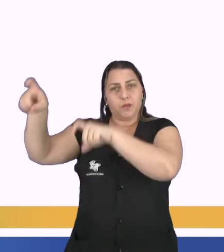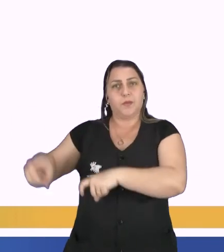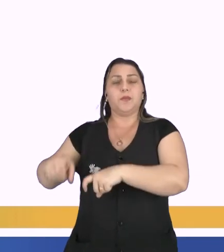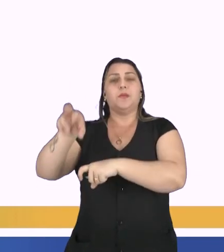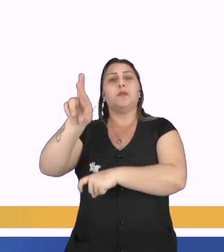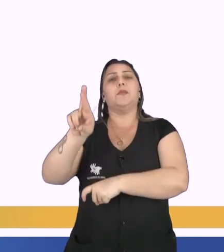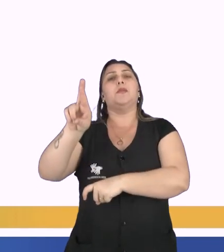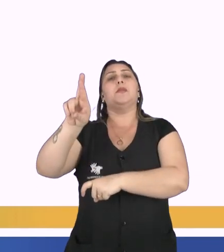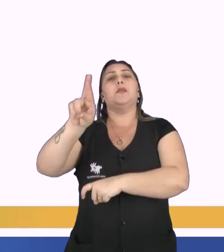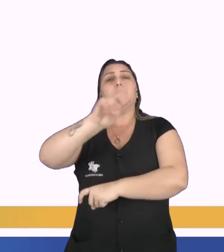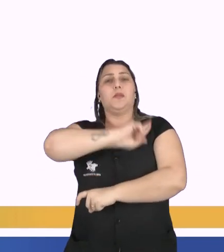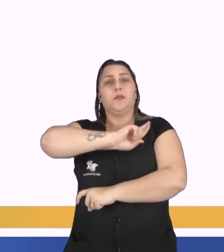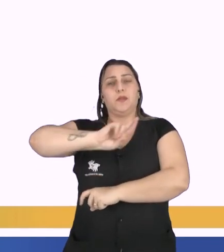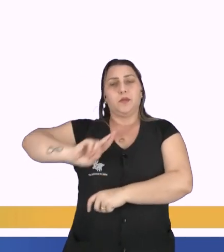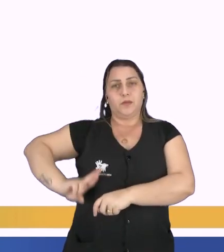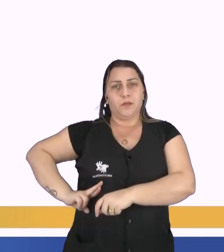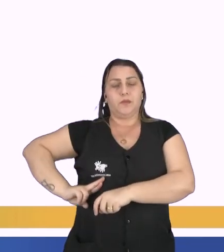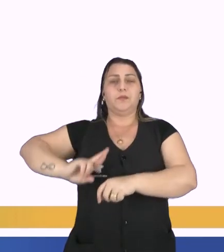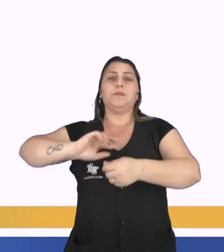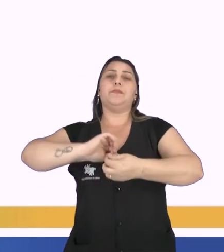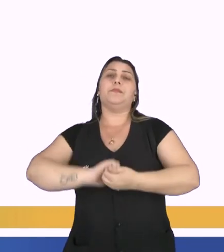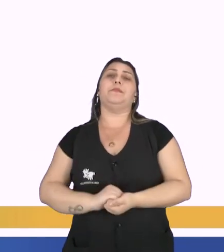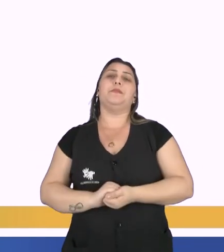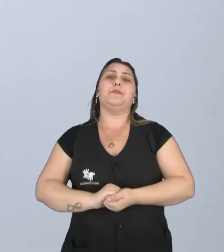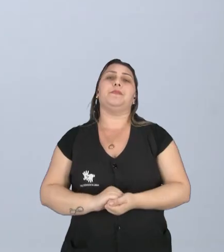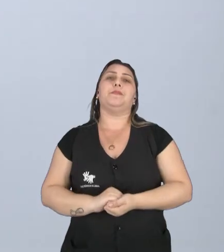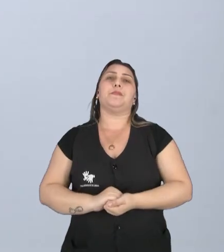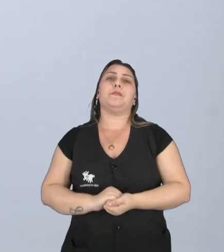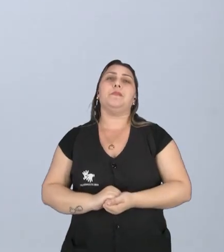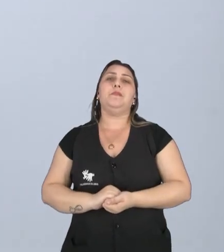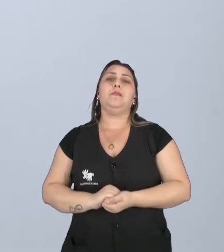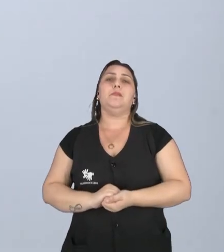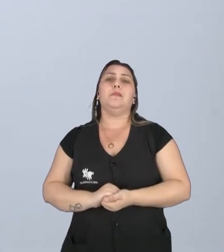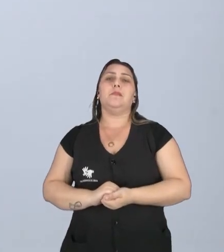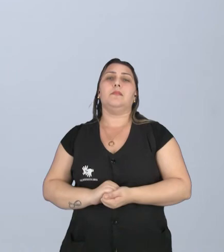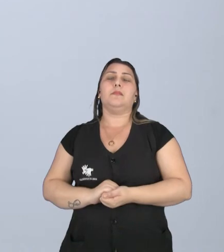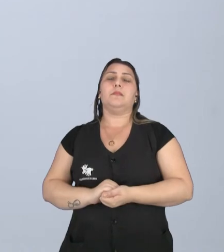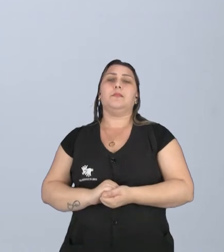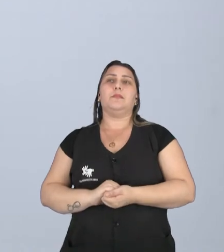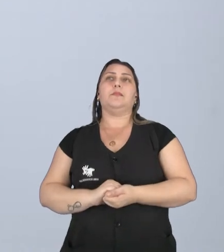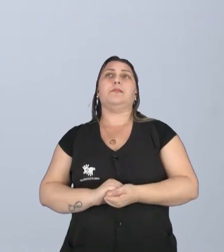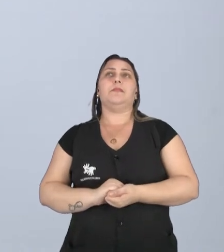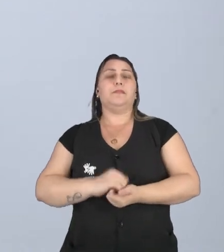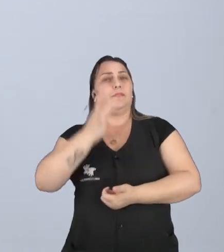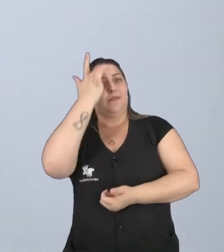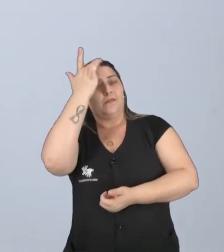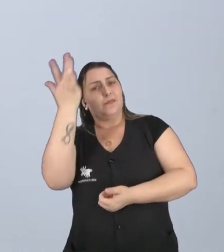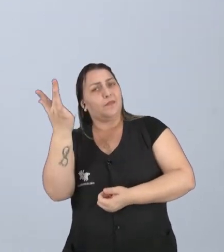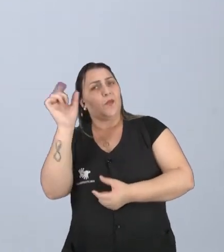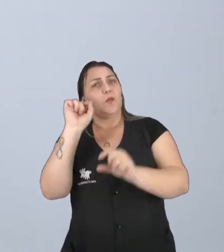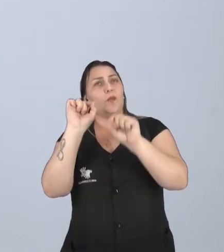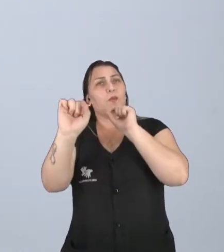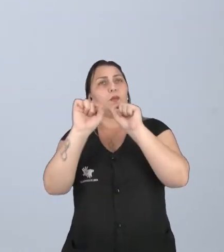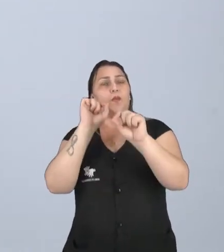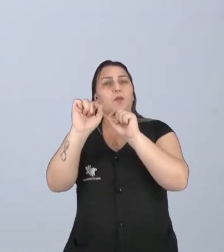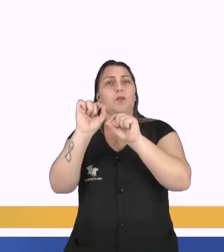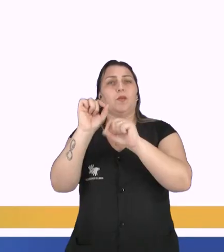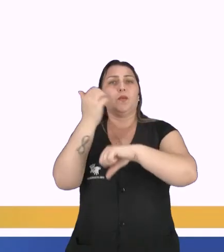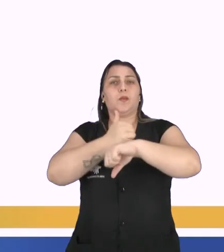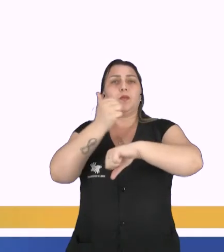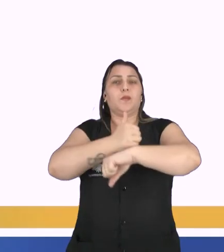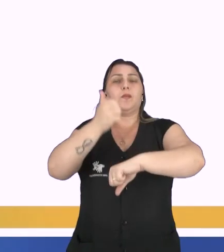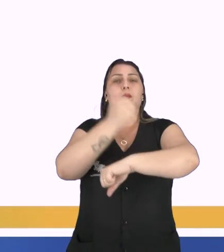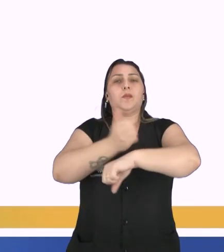liderado por um proprietário rural republicano. E aí, pessoal, né? Fácil, né? O que levou aí o golpe